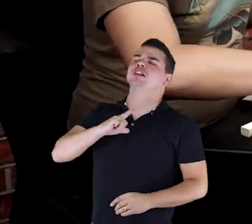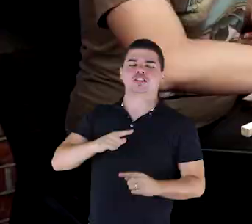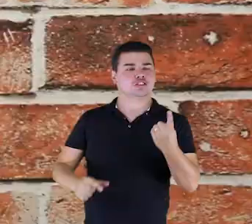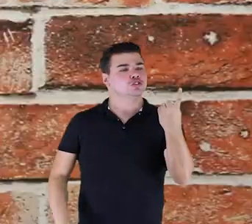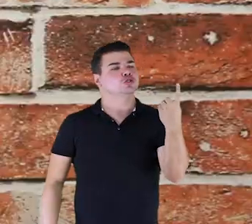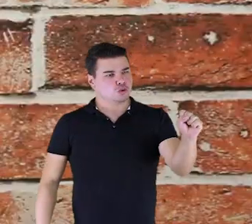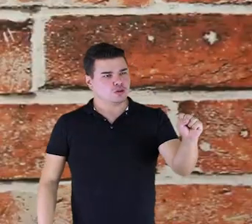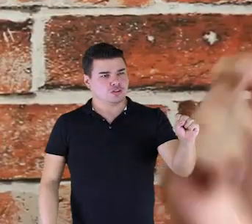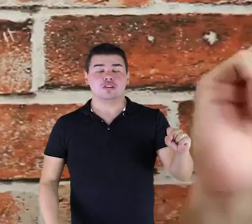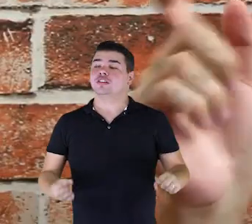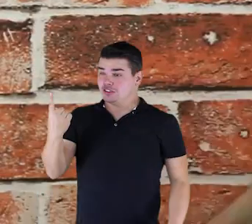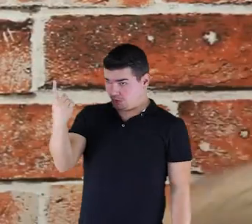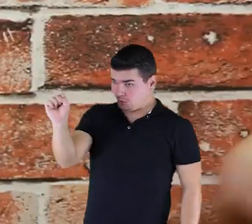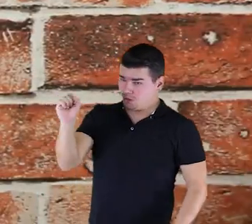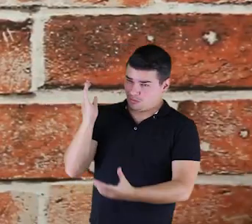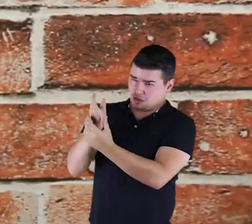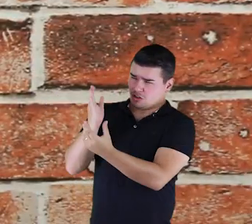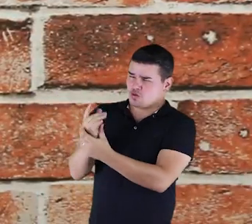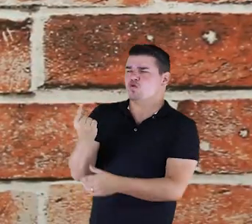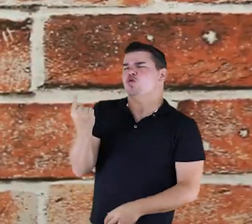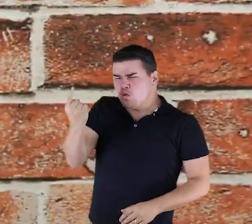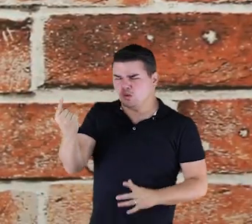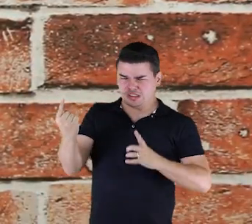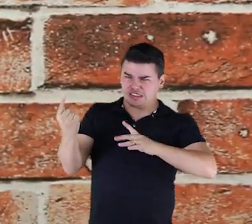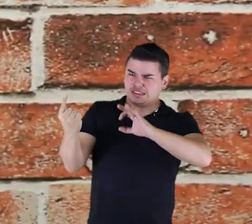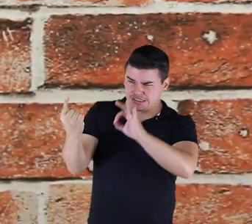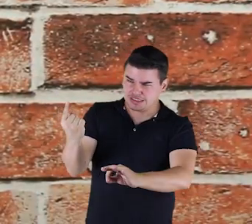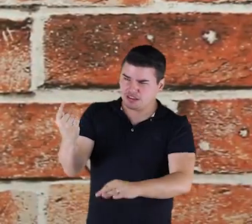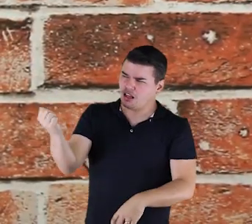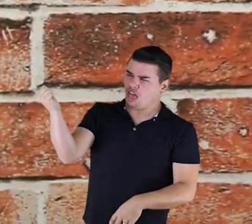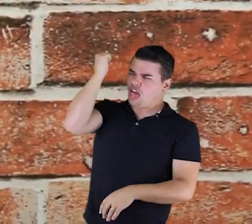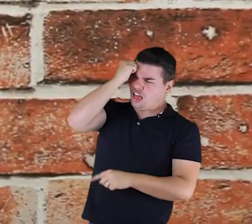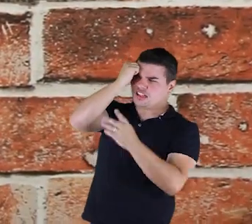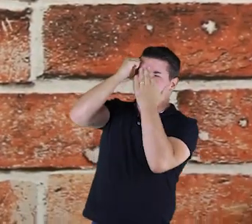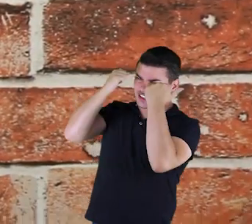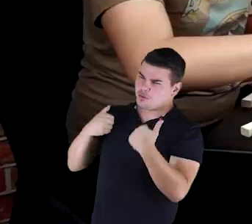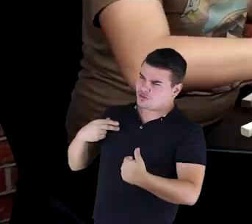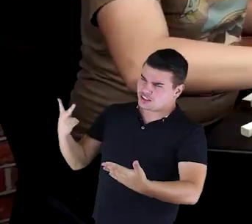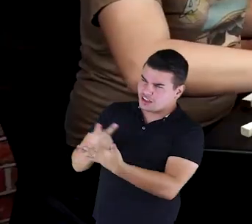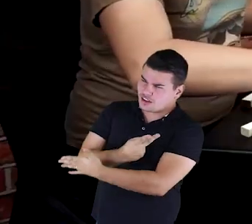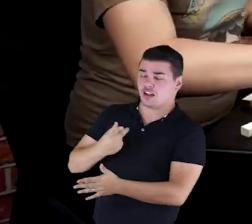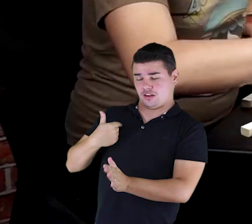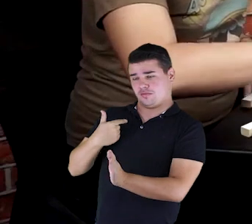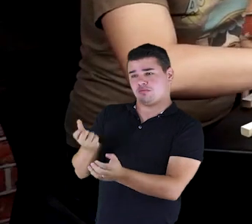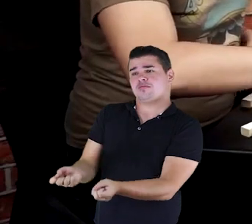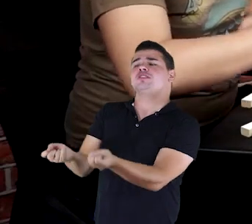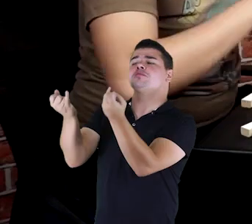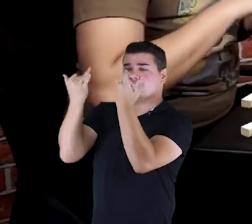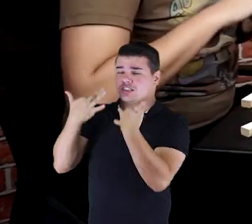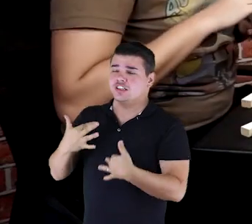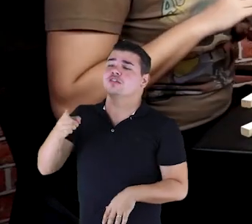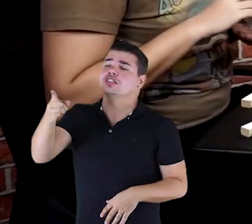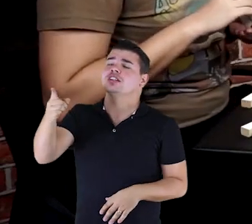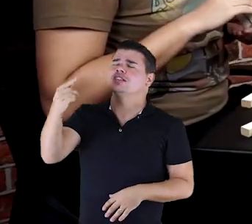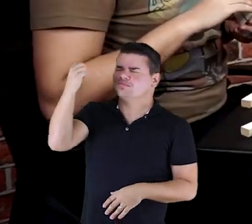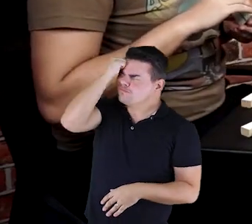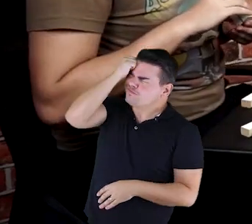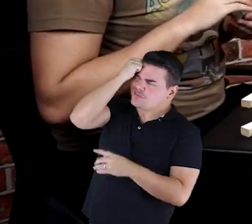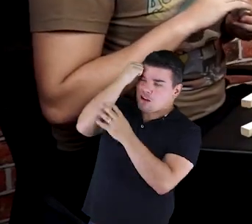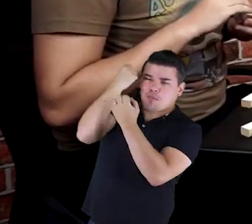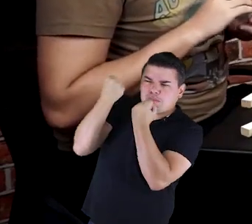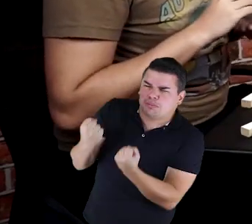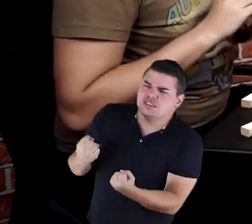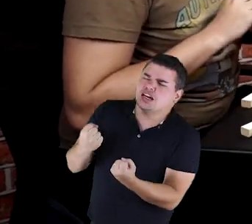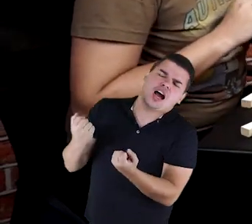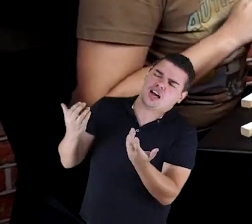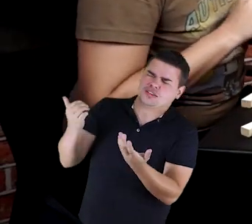18 processos. Não é possível que pelo menos um ou outro deles você não saiba que você está errado. Eu quero saber. Eu quero que você cite aqui. Onde sua consciência pesa? O que você fez?